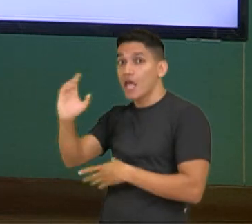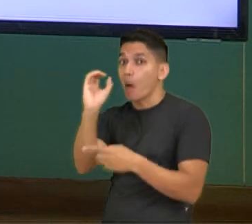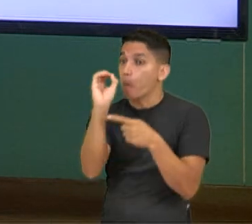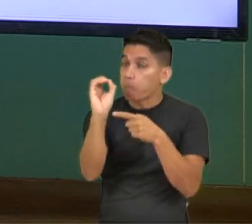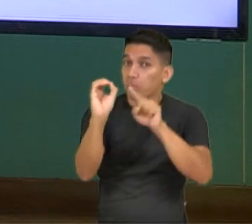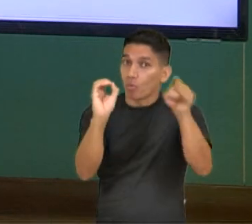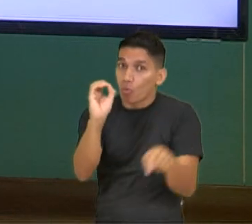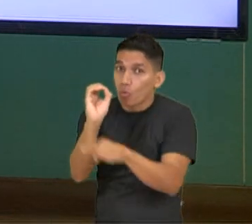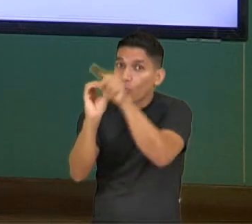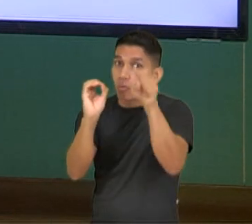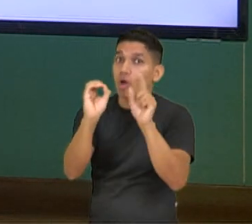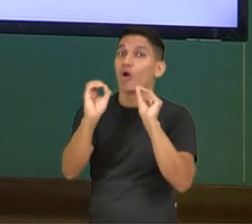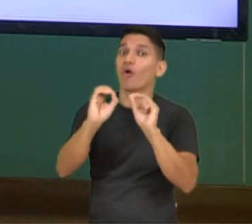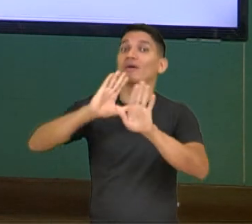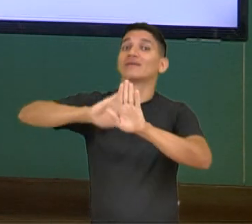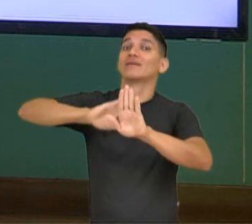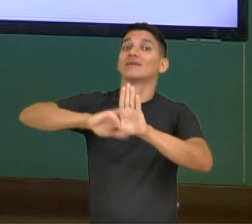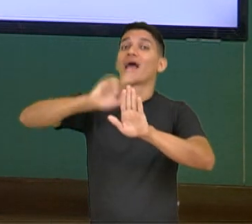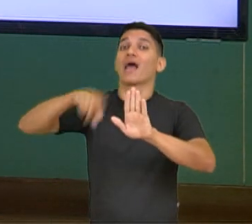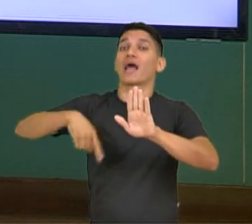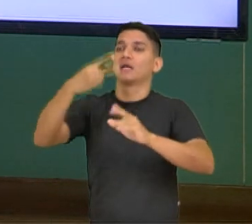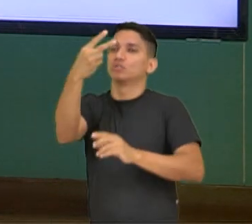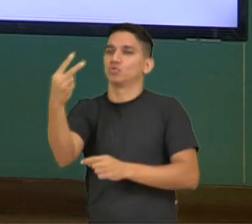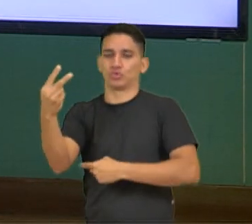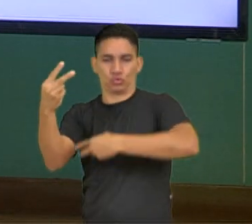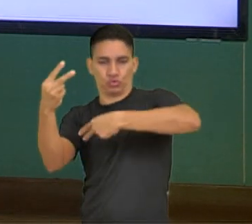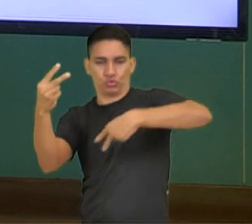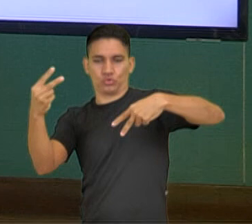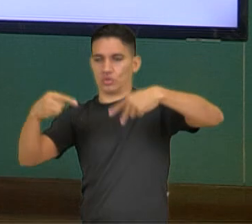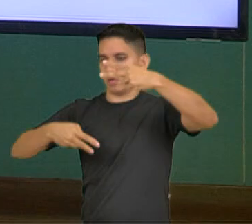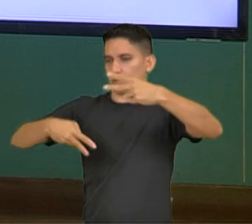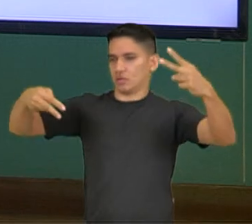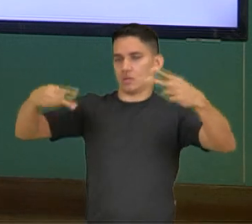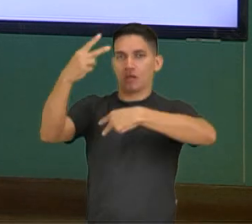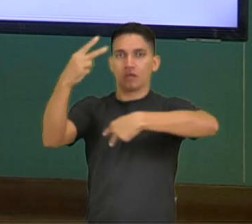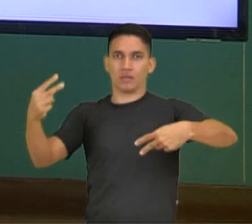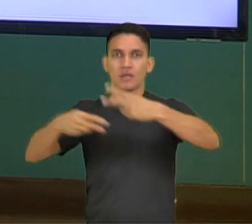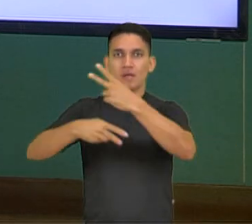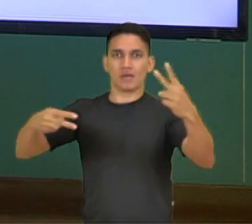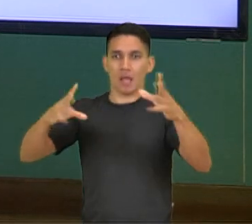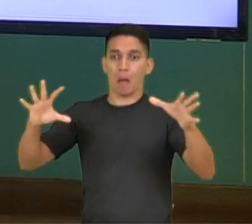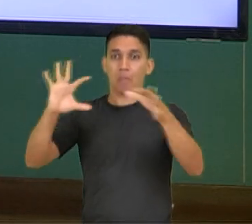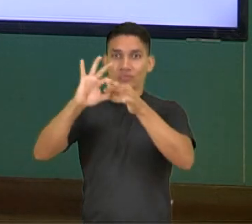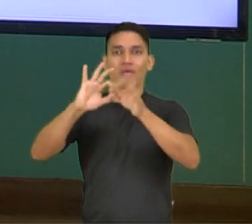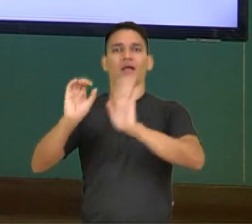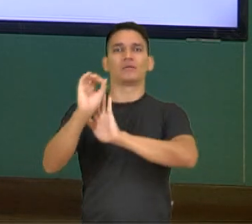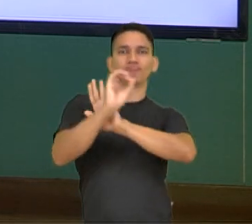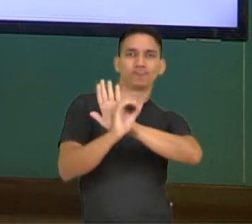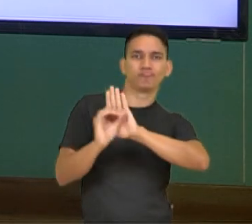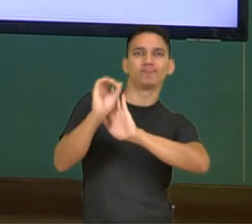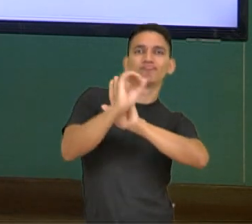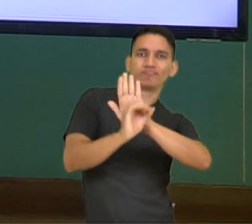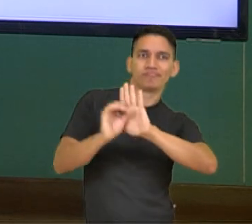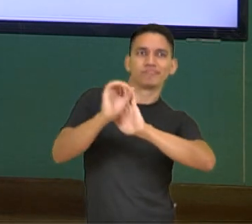bolinha aqui representa as duplas ligações químicas do anel aromático